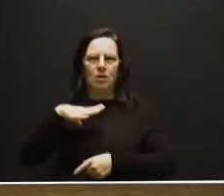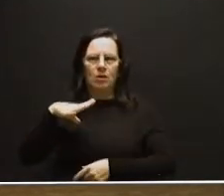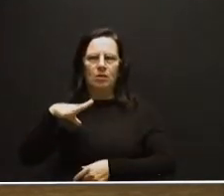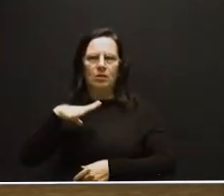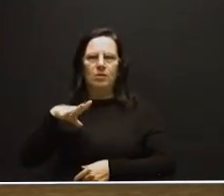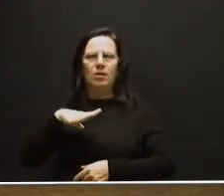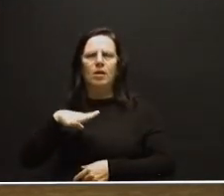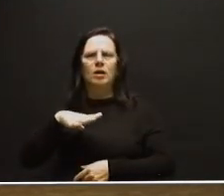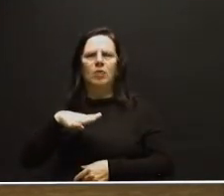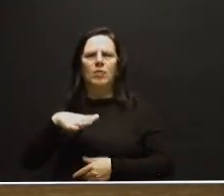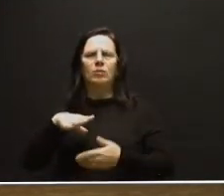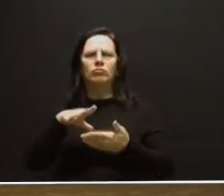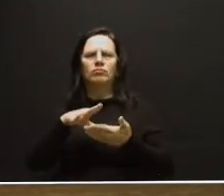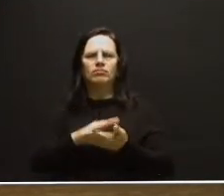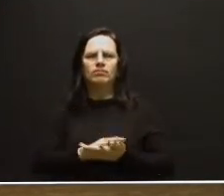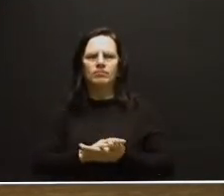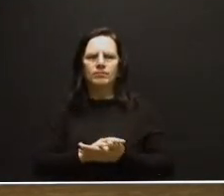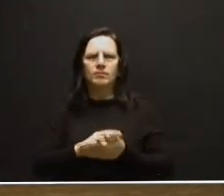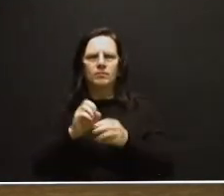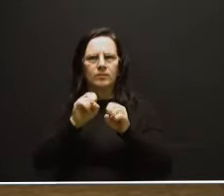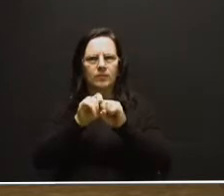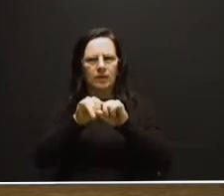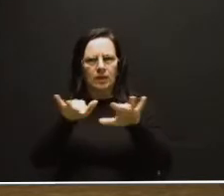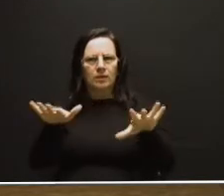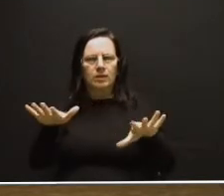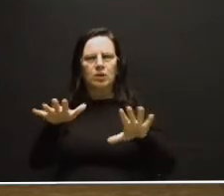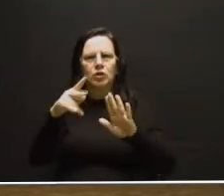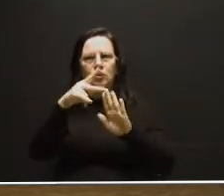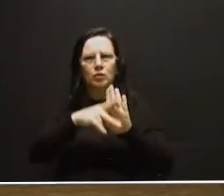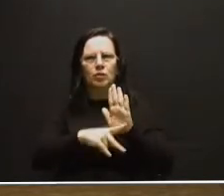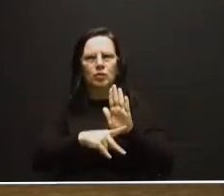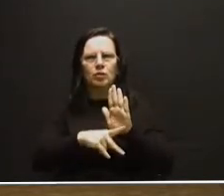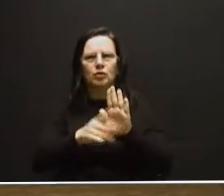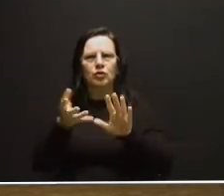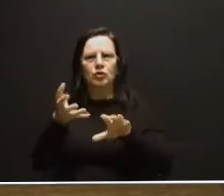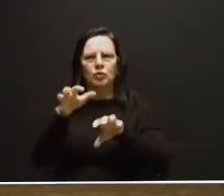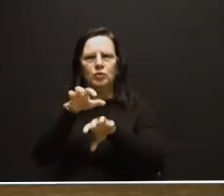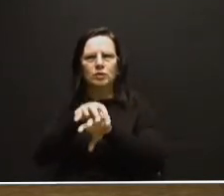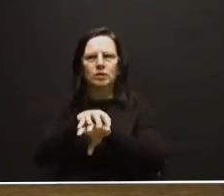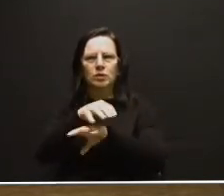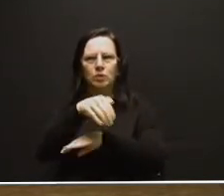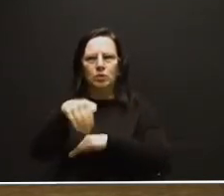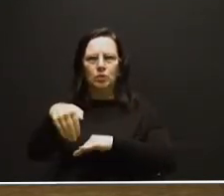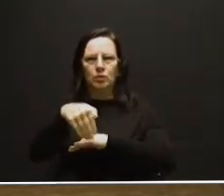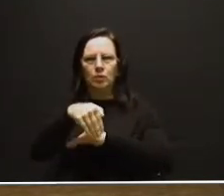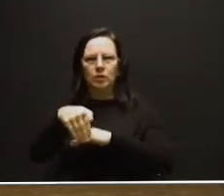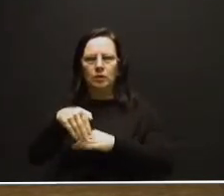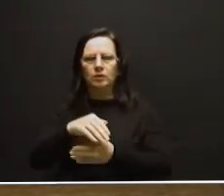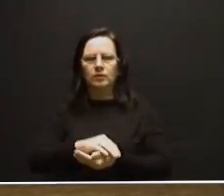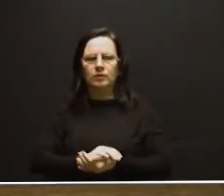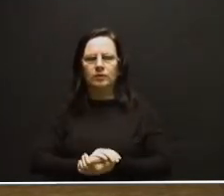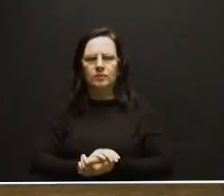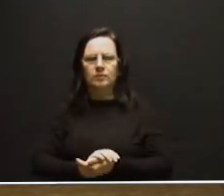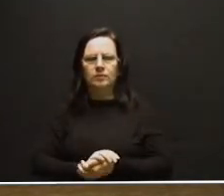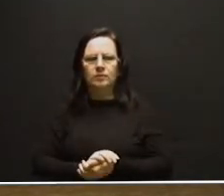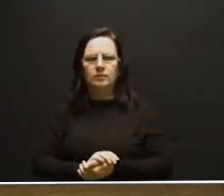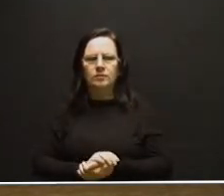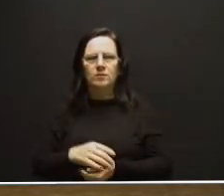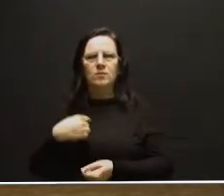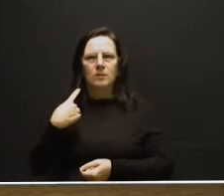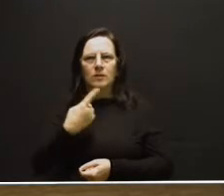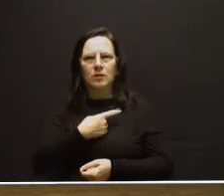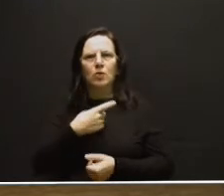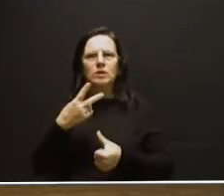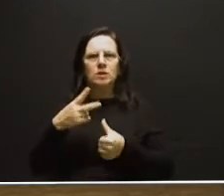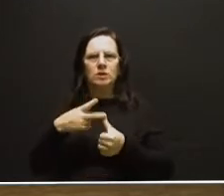rodrigo maia está levando este projecto inclusão na rua e eac após aqui fomos a segunda